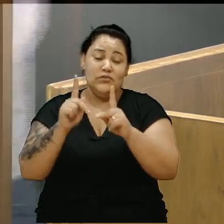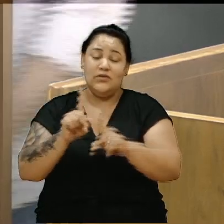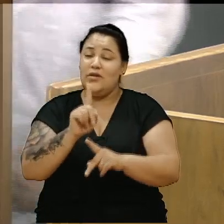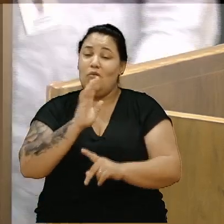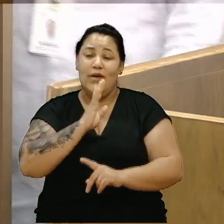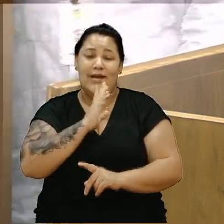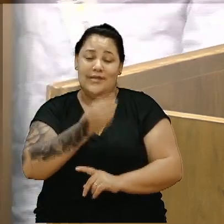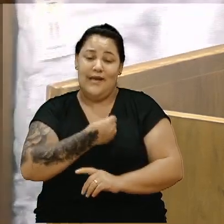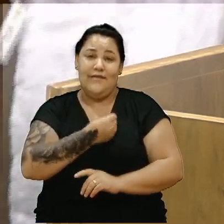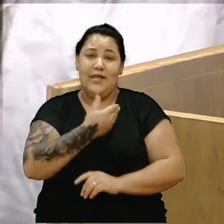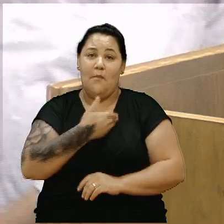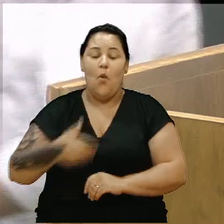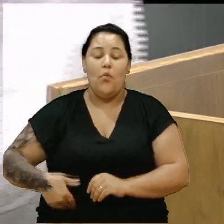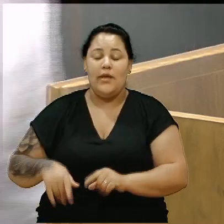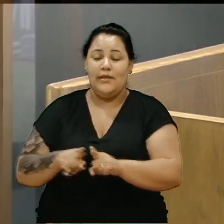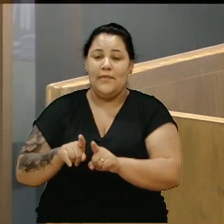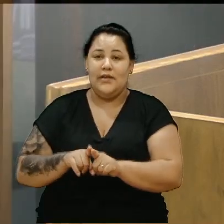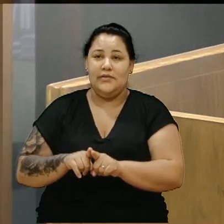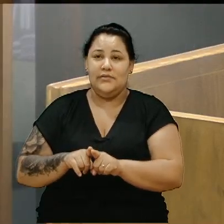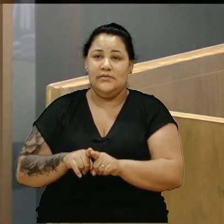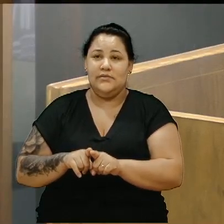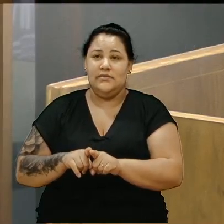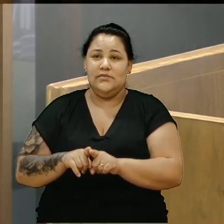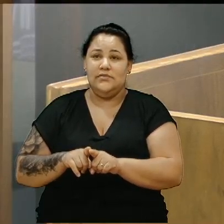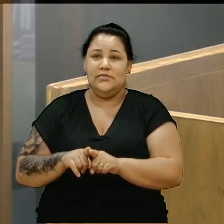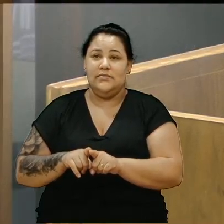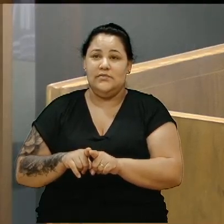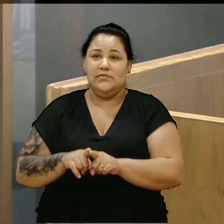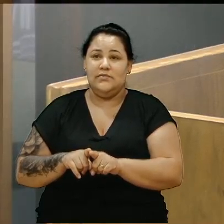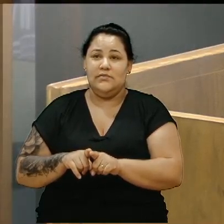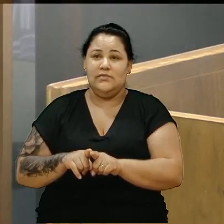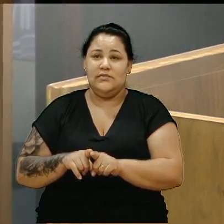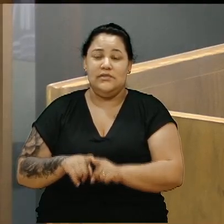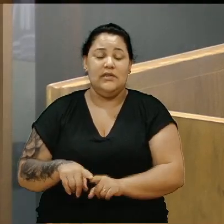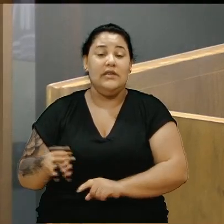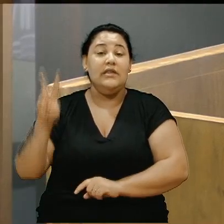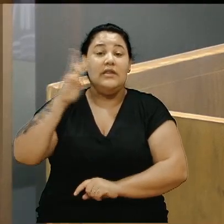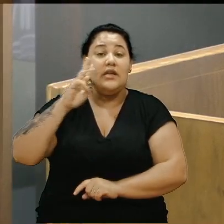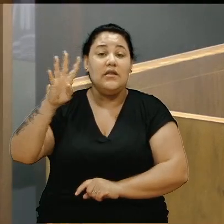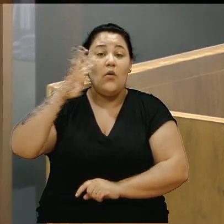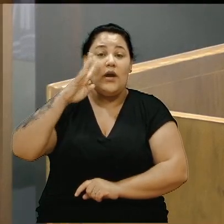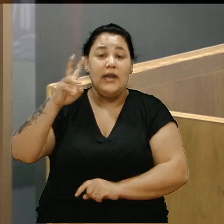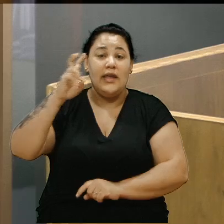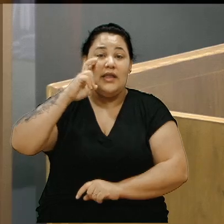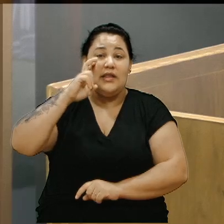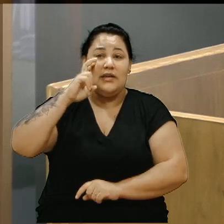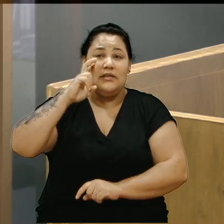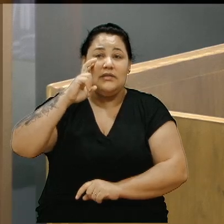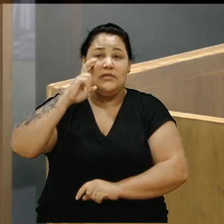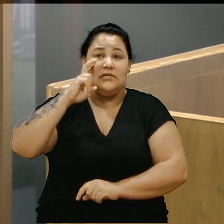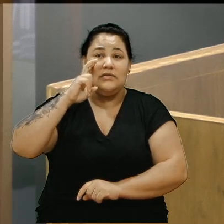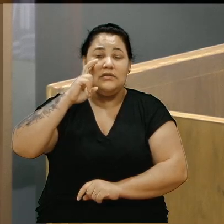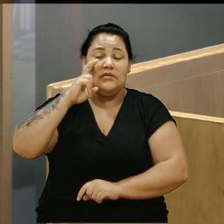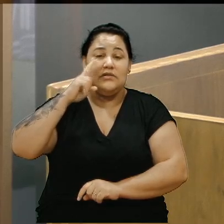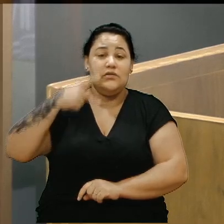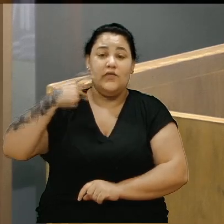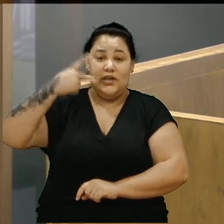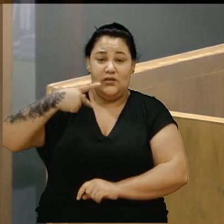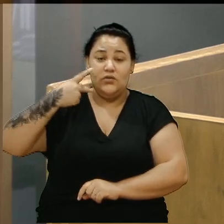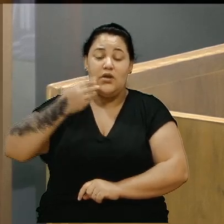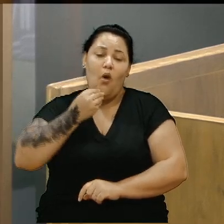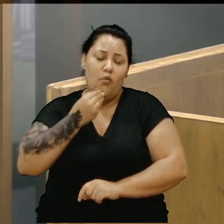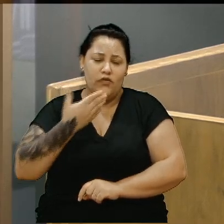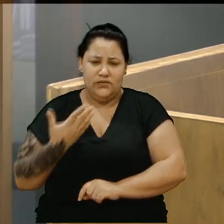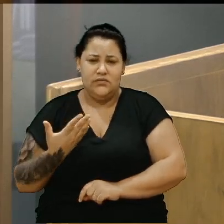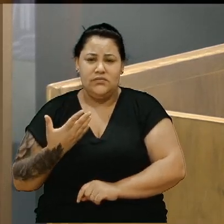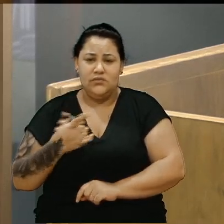a nossa fala no plenário. Terça, quarta e quinta. E os vereadores, por óbvio,